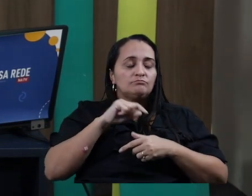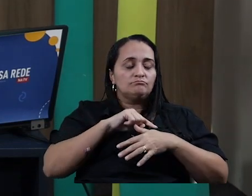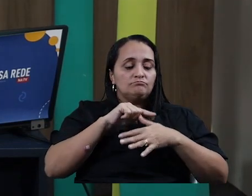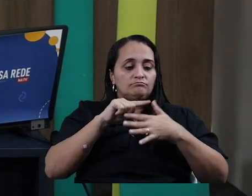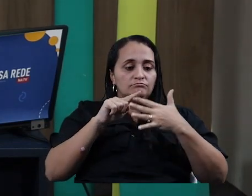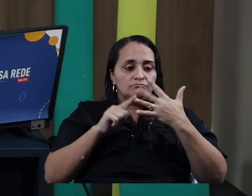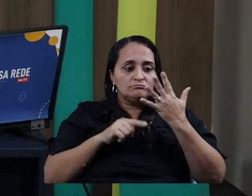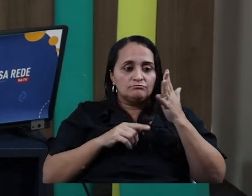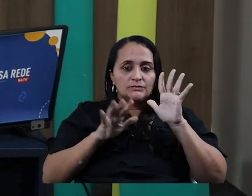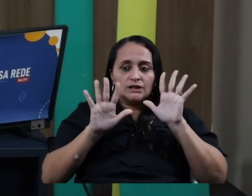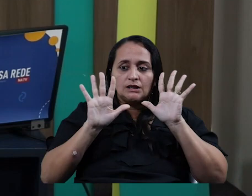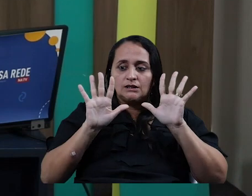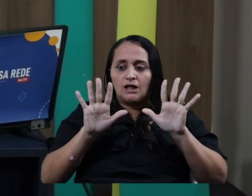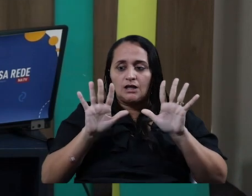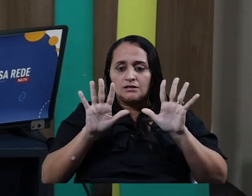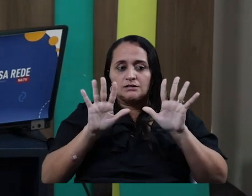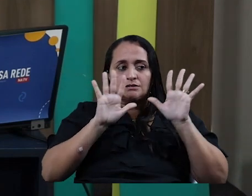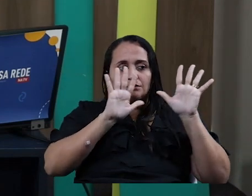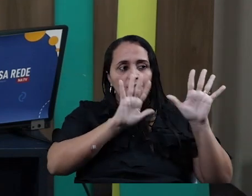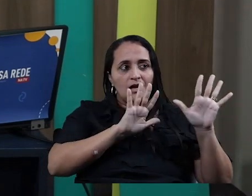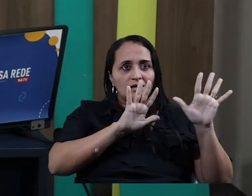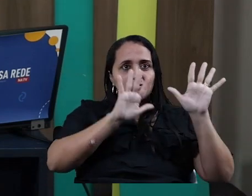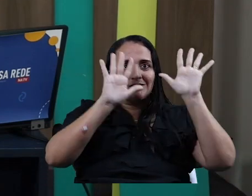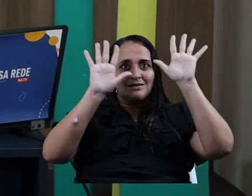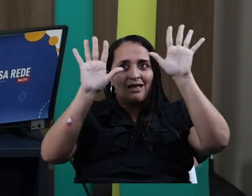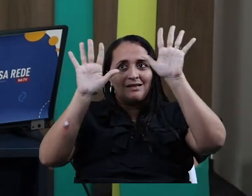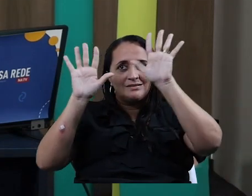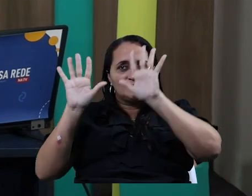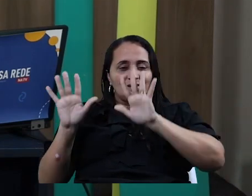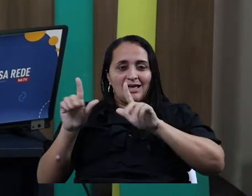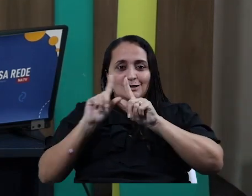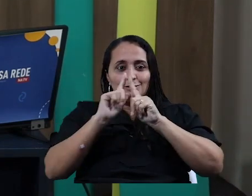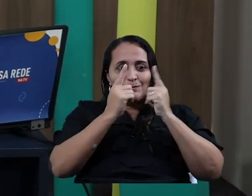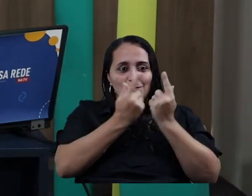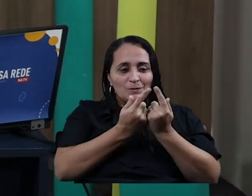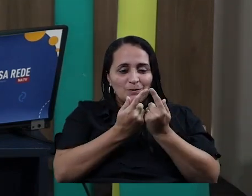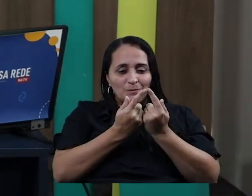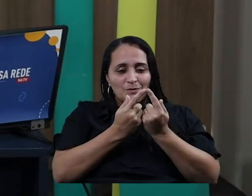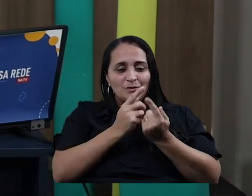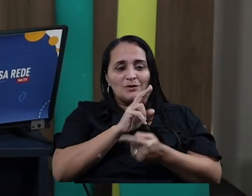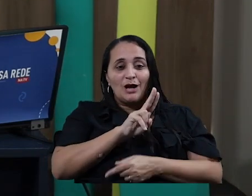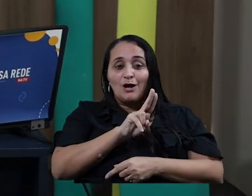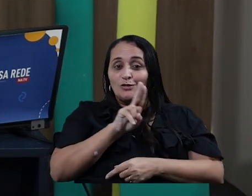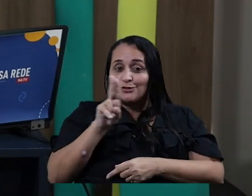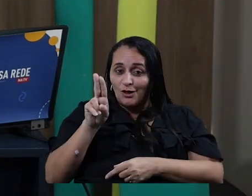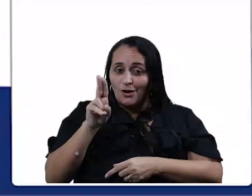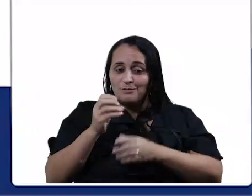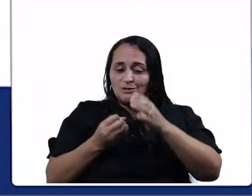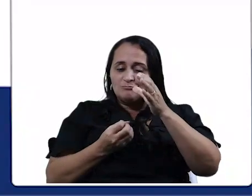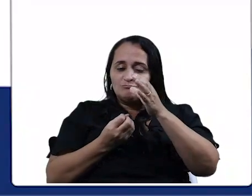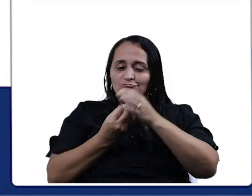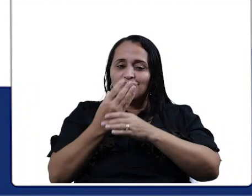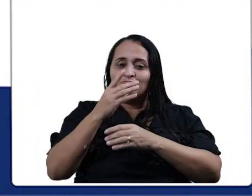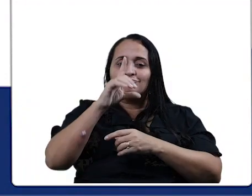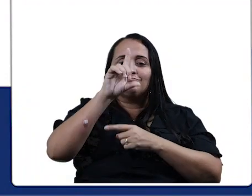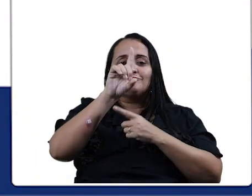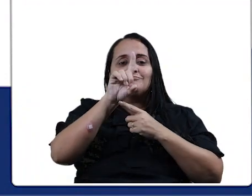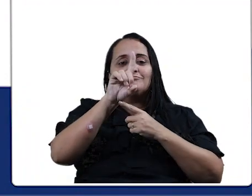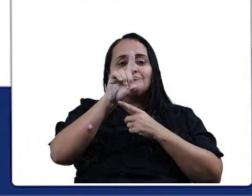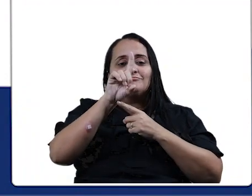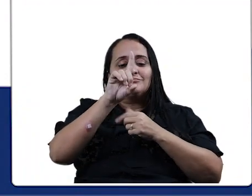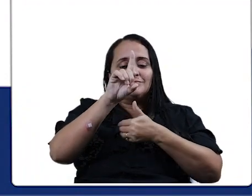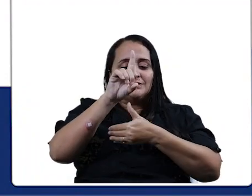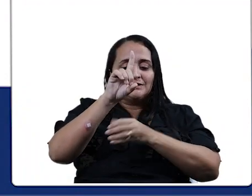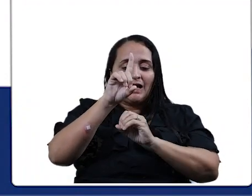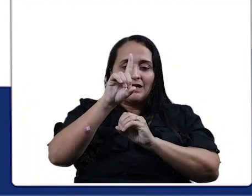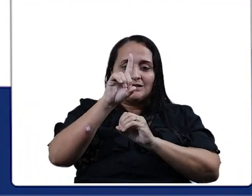foi criando agrupamentos de 10 e desse agrupamento surgiu o nome dezenas. E as